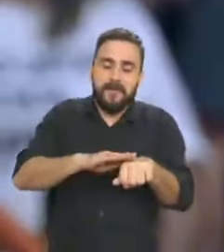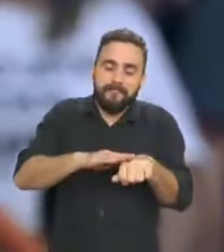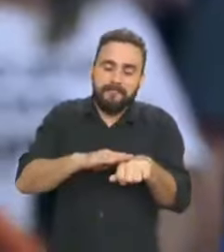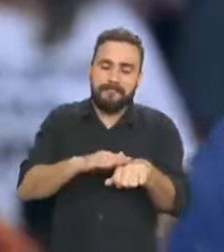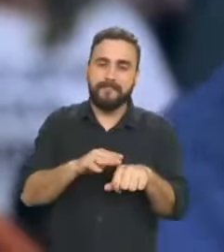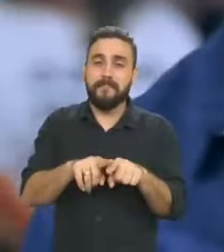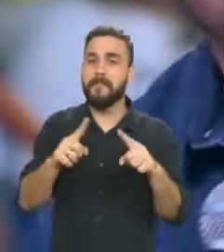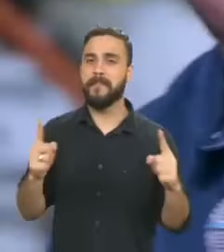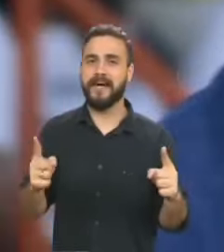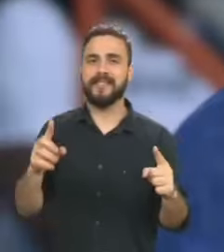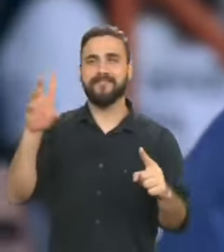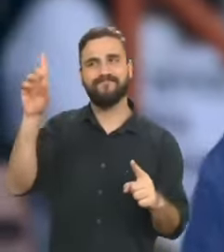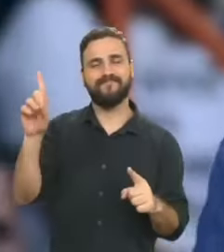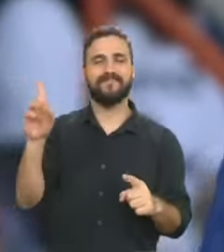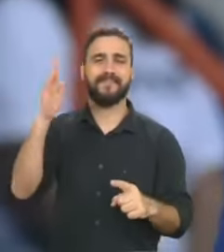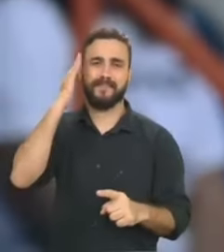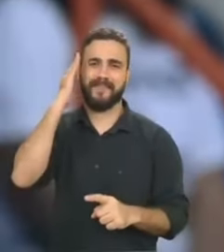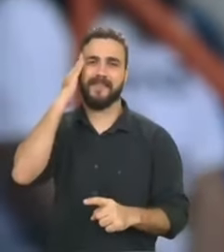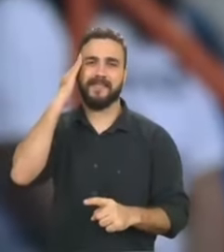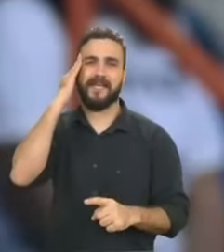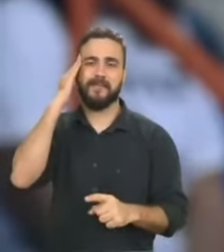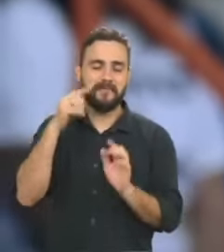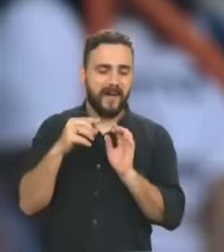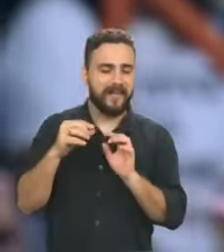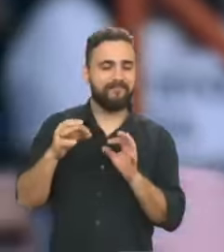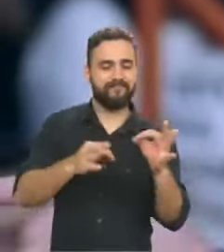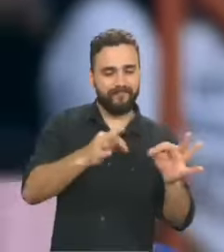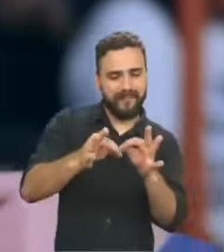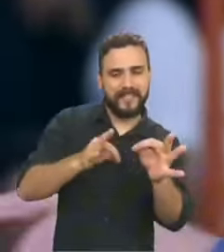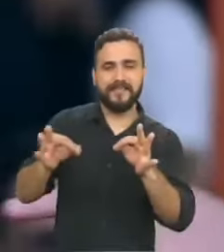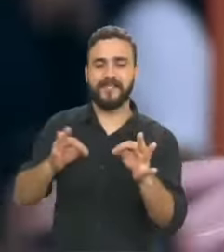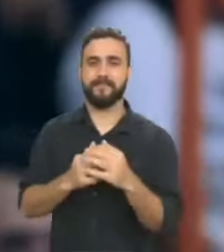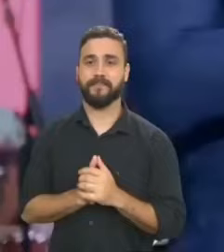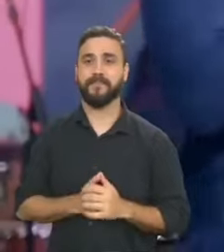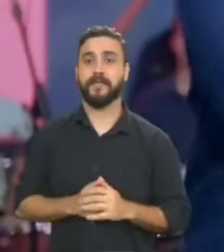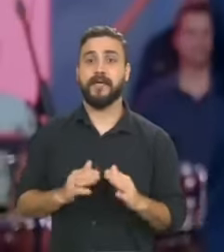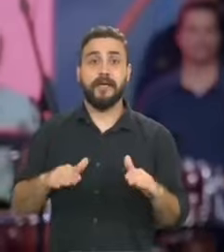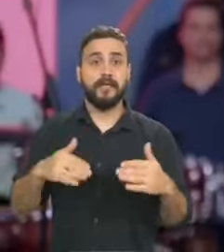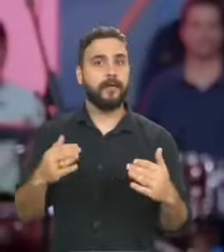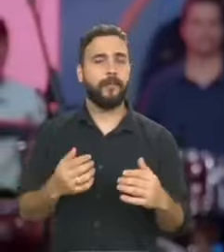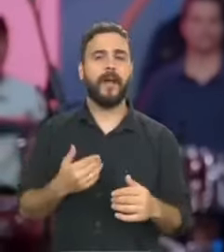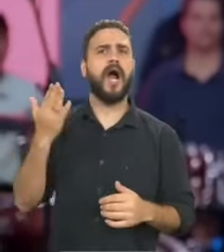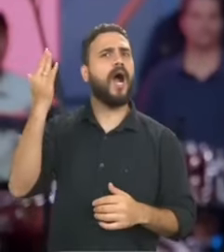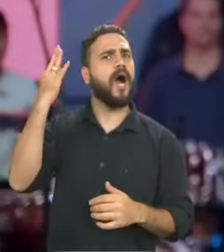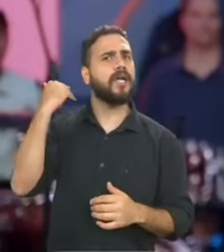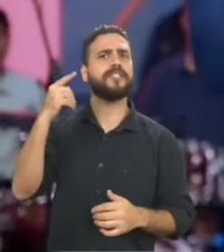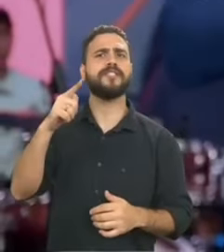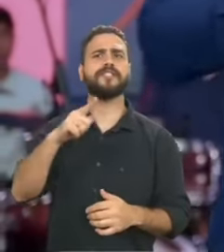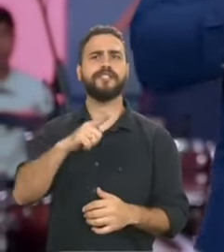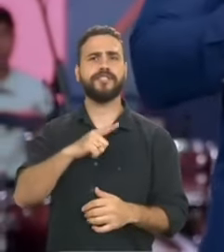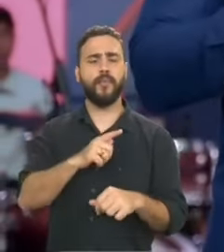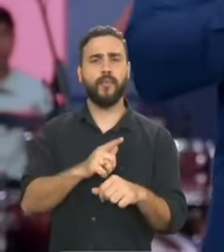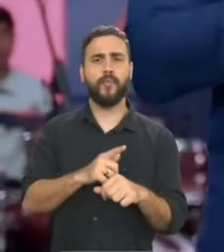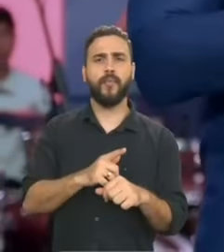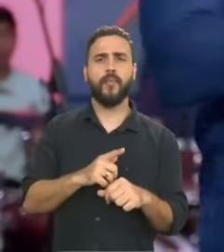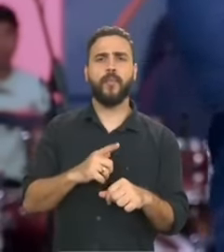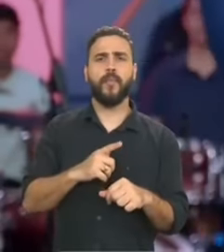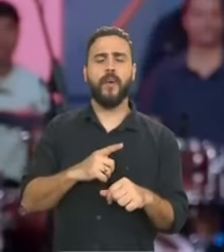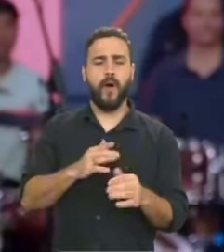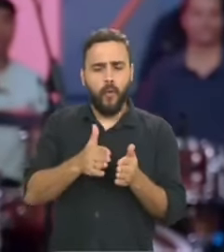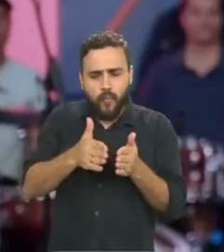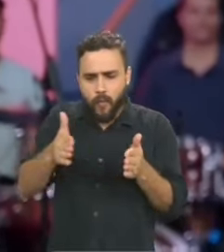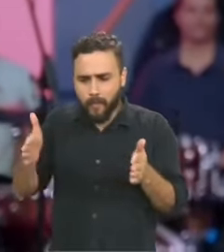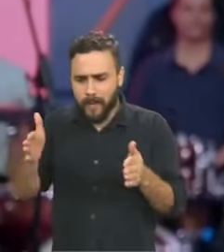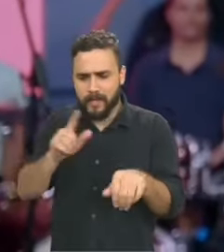comigo e eu quero trazer isso para todo mundo, se a gente puder ser bem breve. Mas ela falou assim, ó, teve um tempo que a gente não fazia e deixou talvez os católicos ou alguém,